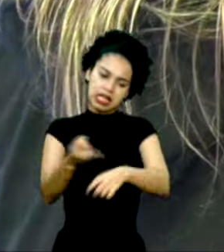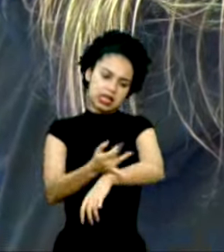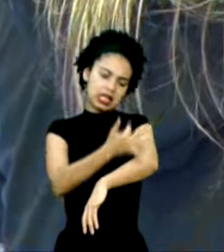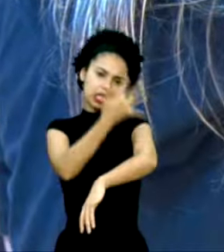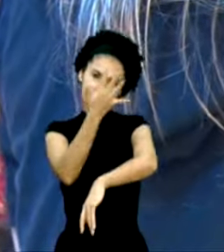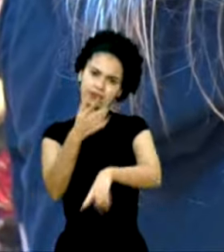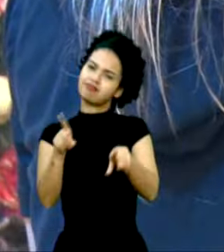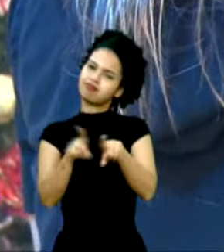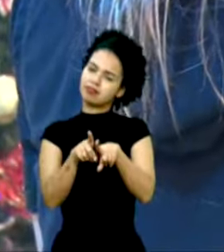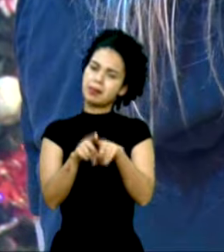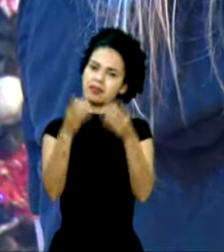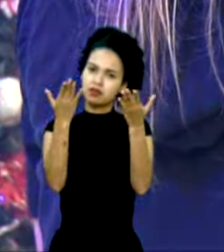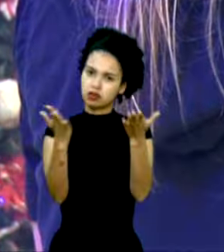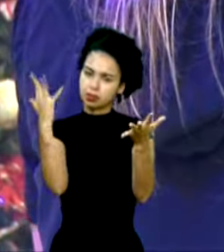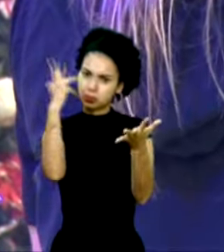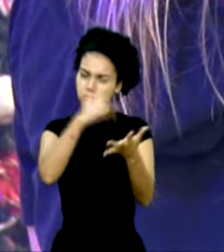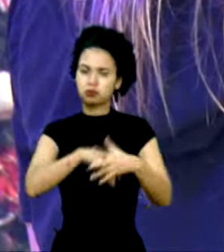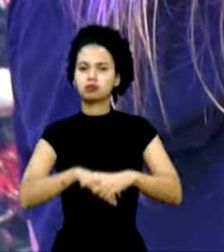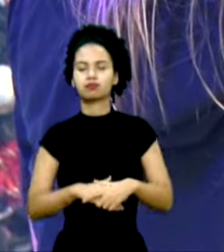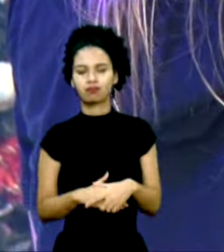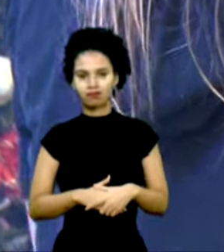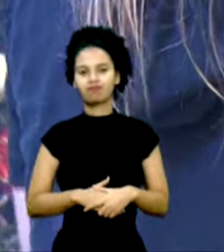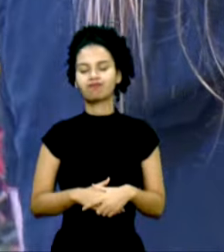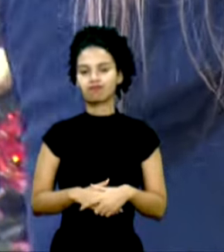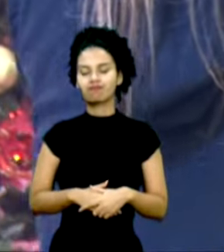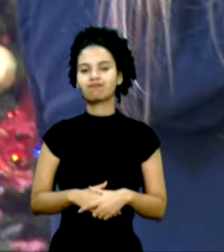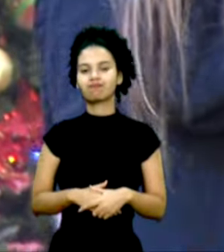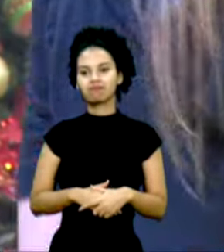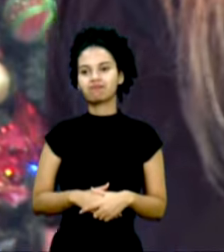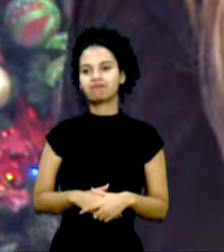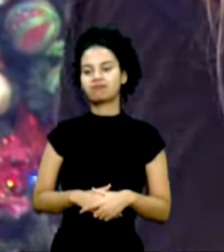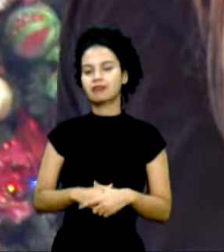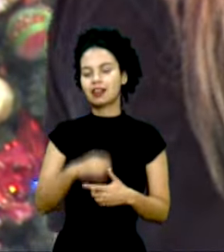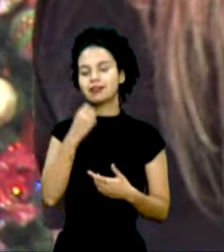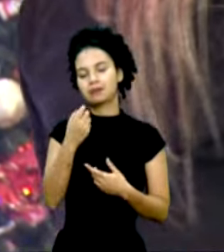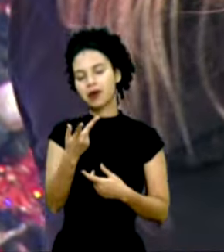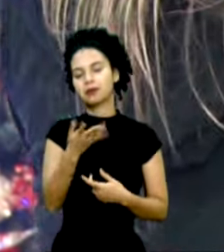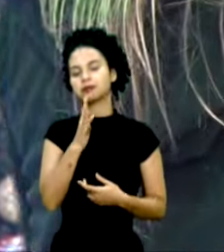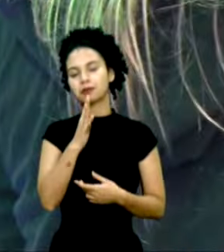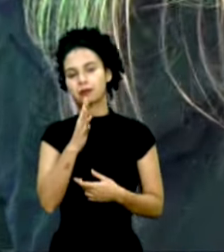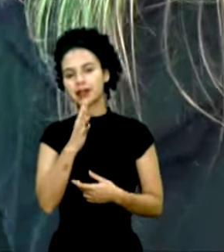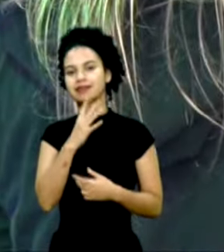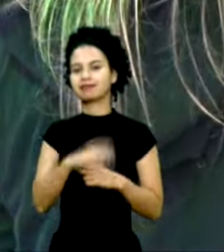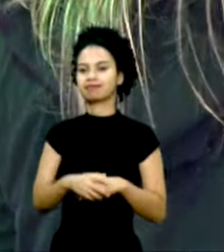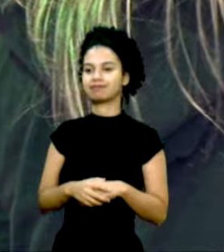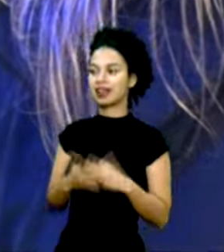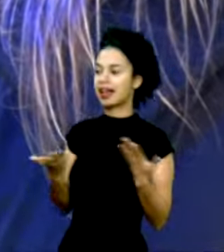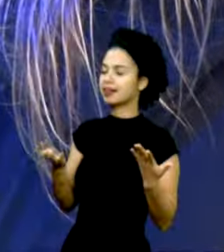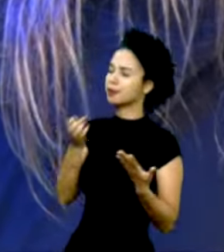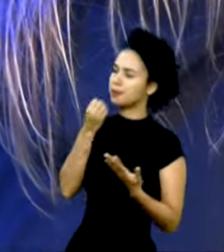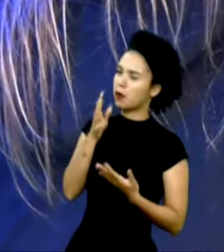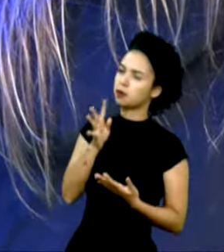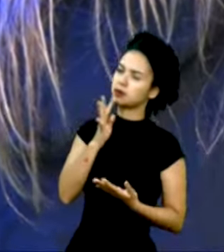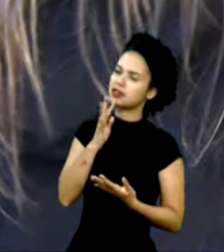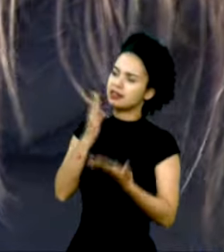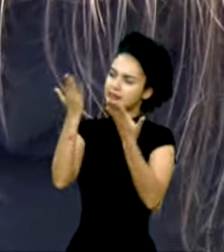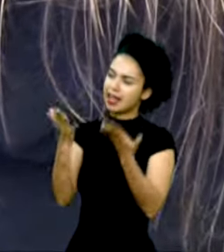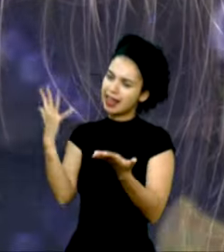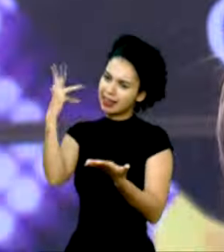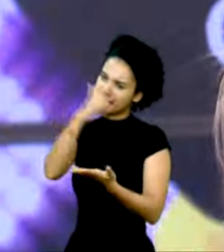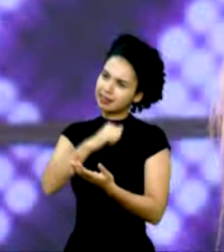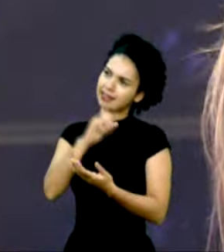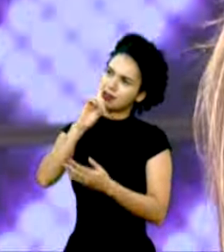você tem de mais bonito, tá? É isso que você passa pra gente. Que bom te conhecer, viu? Você prazer. É tão linda por fora quanto por dentro. Que Deus te